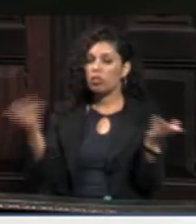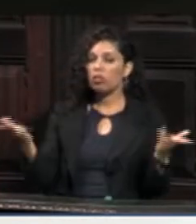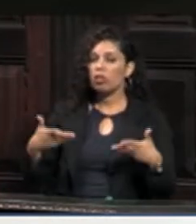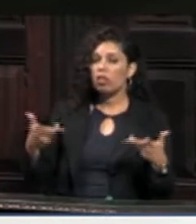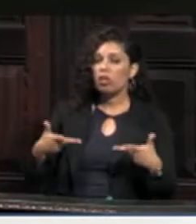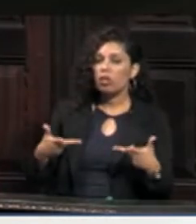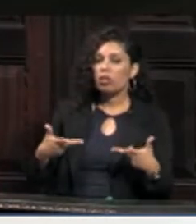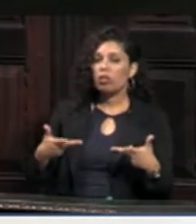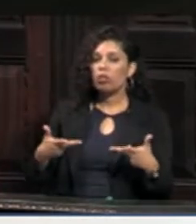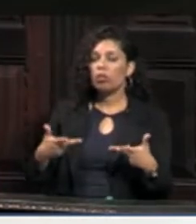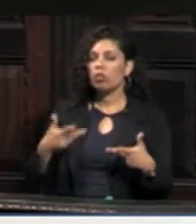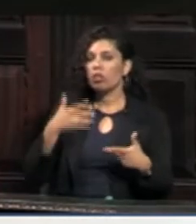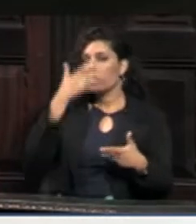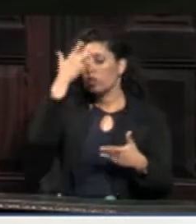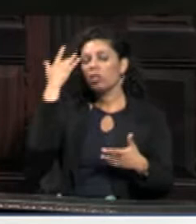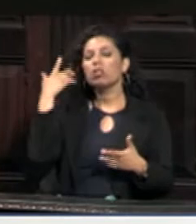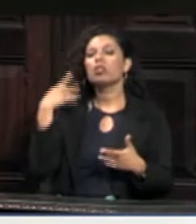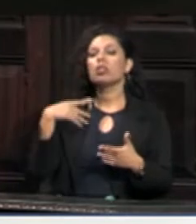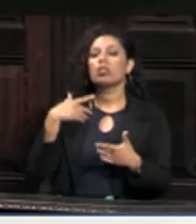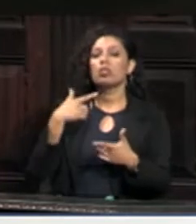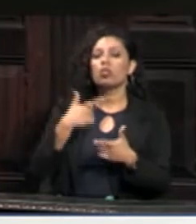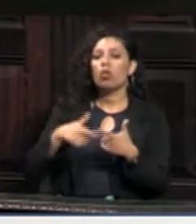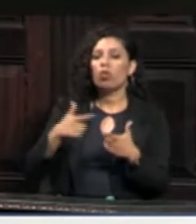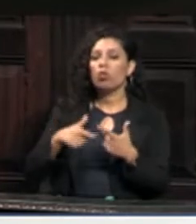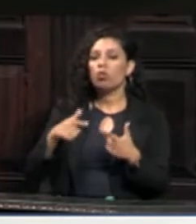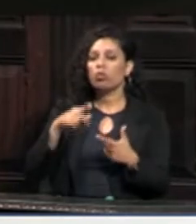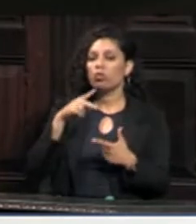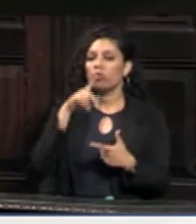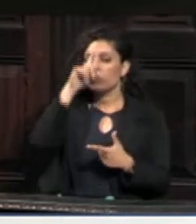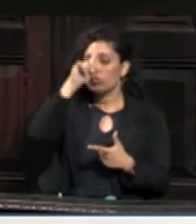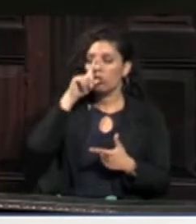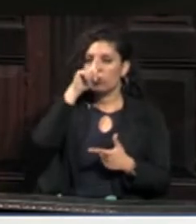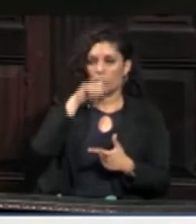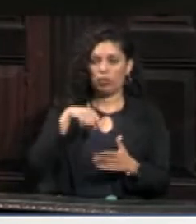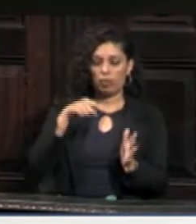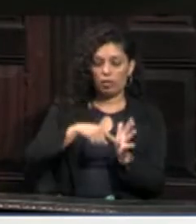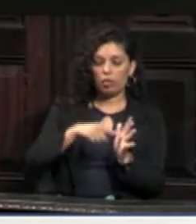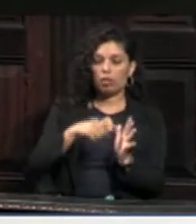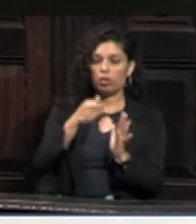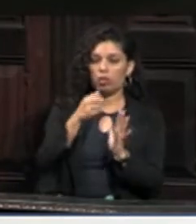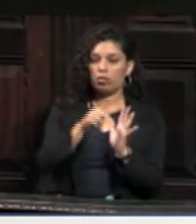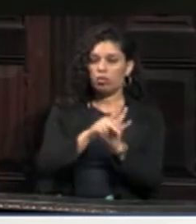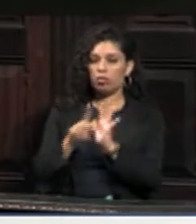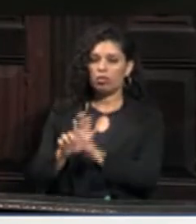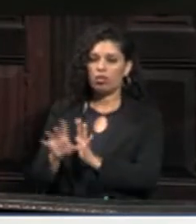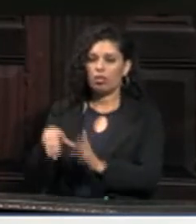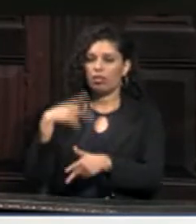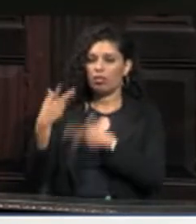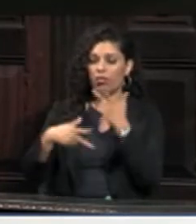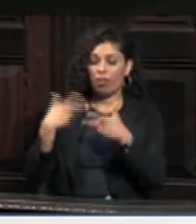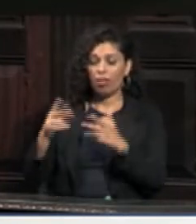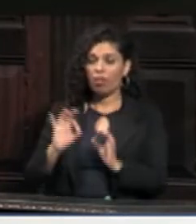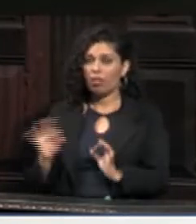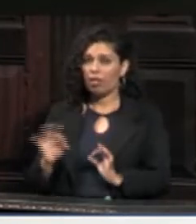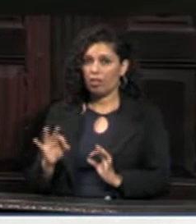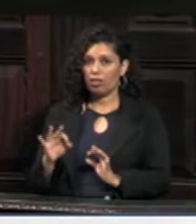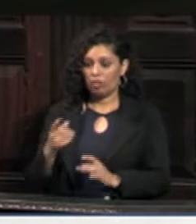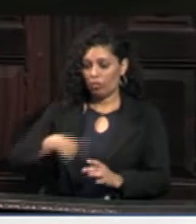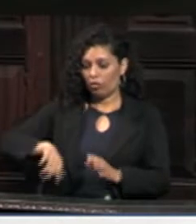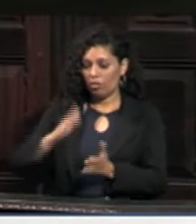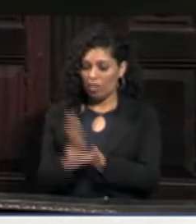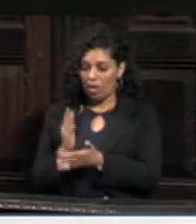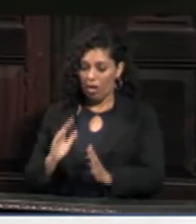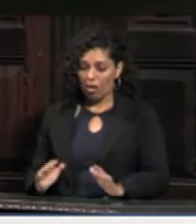cirurgia. Não está claro aqui, por esse texto, do jeito que o texto está, que nós estamos mantendo o CISREG, o sistema.